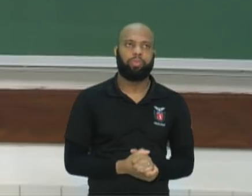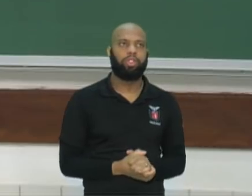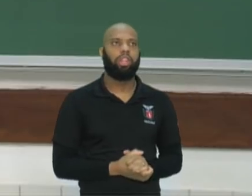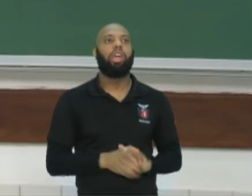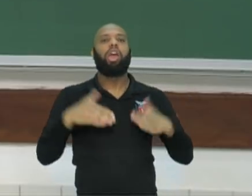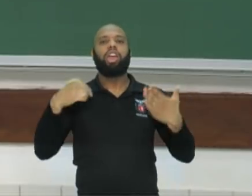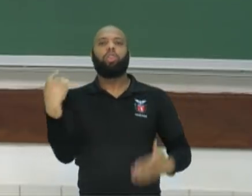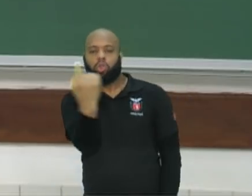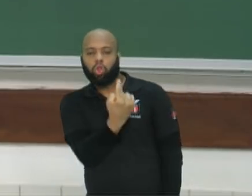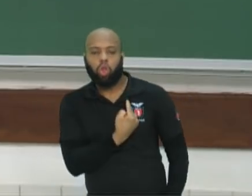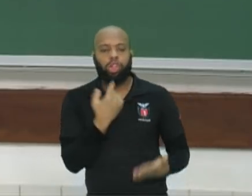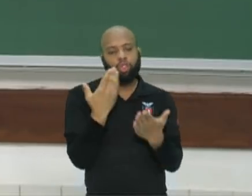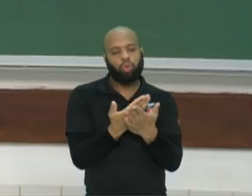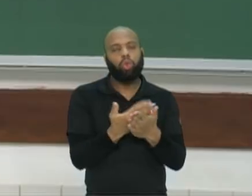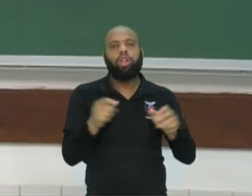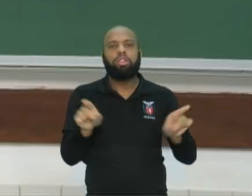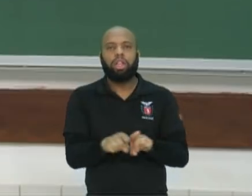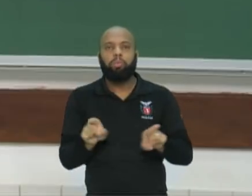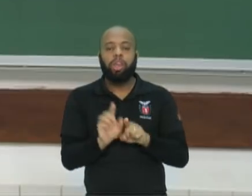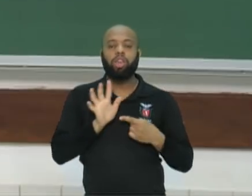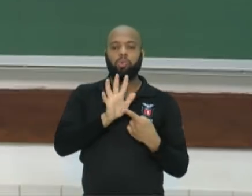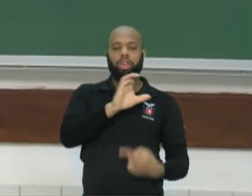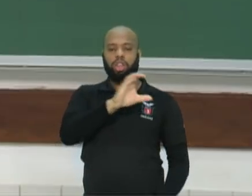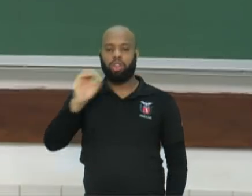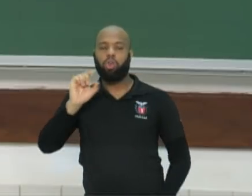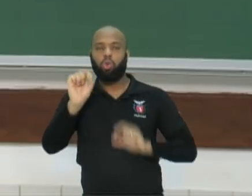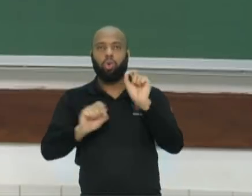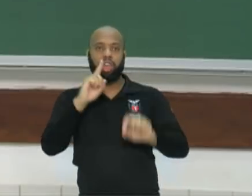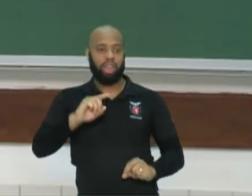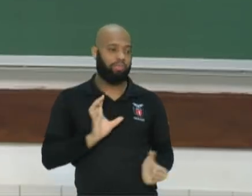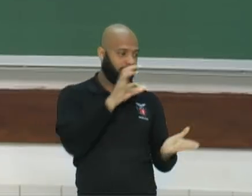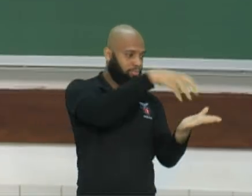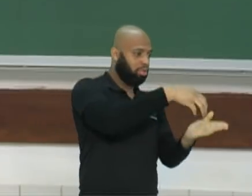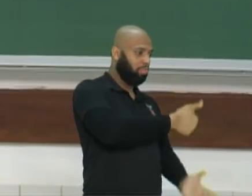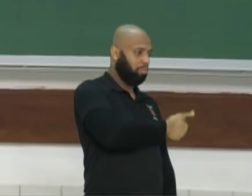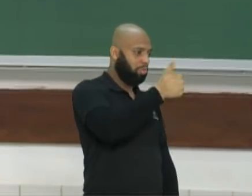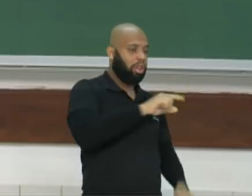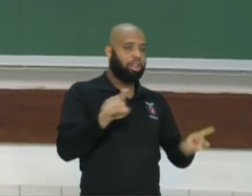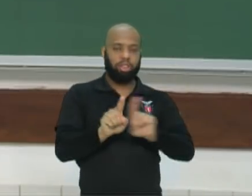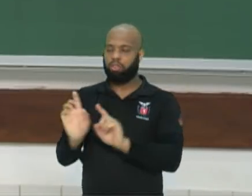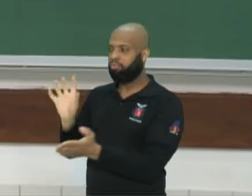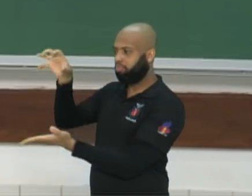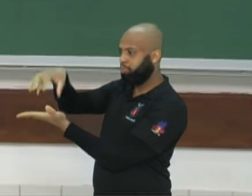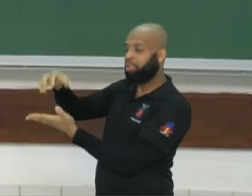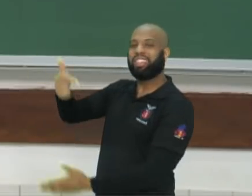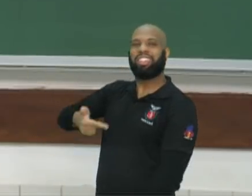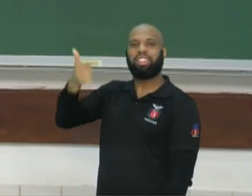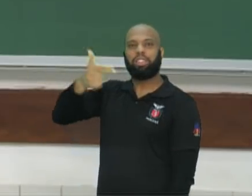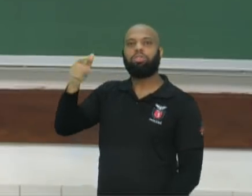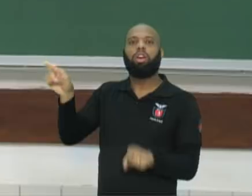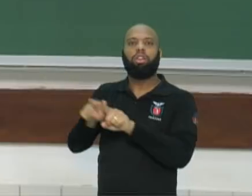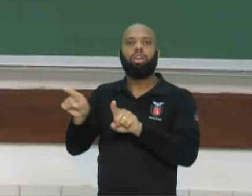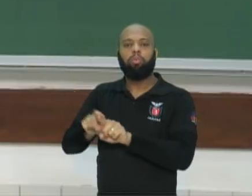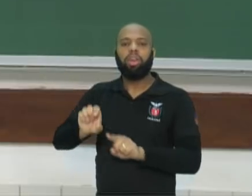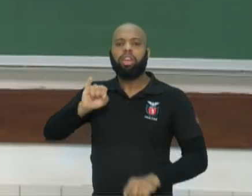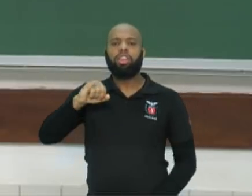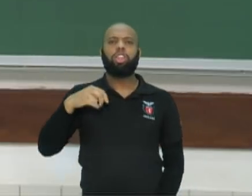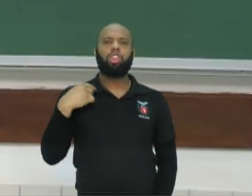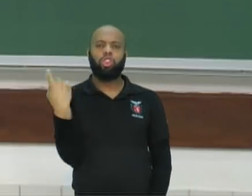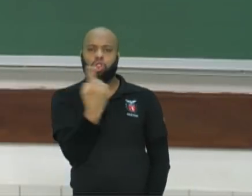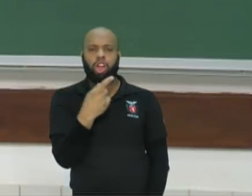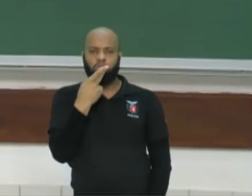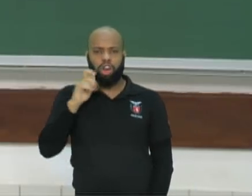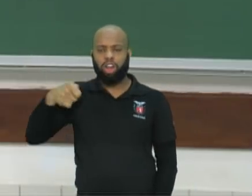Nós falamos que o destaque no centro-oeste era o setor primário e o setor secundário. Quando a gente fala de